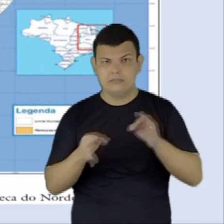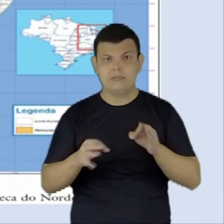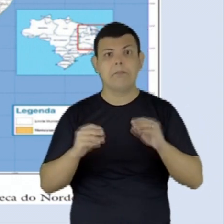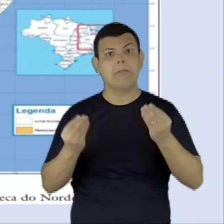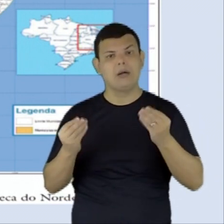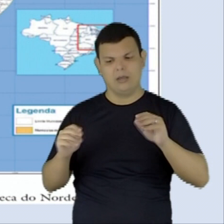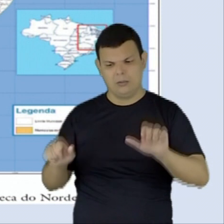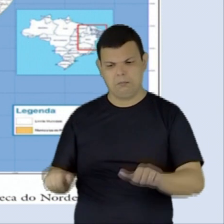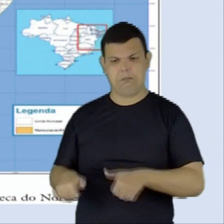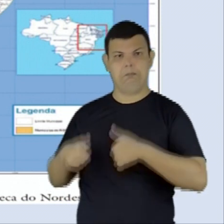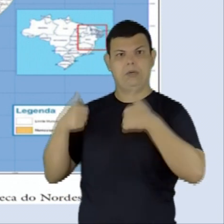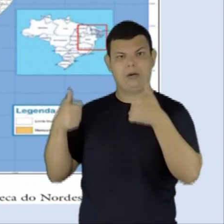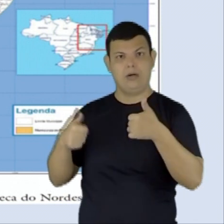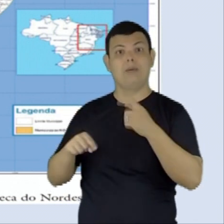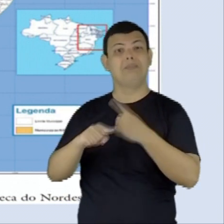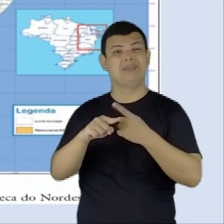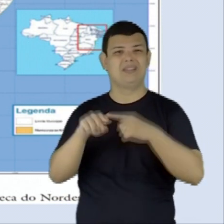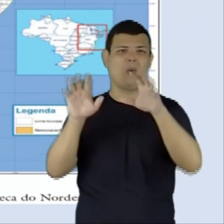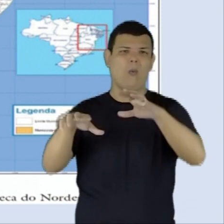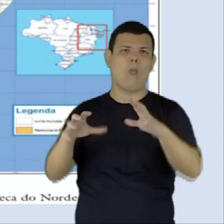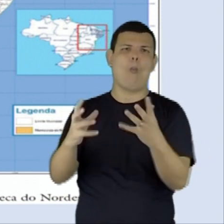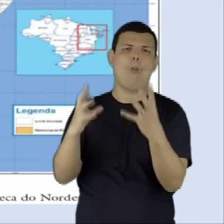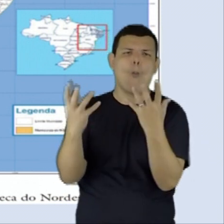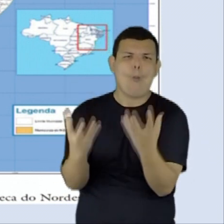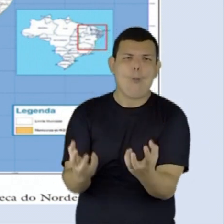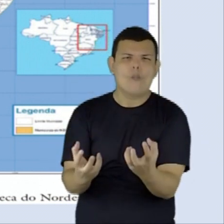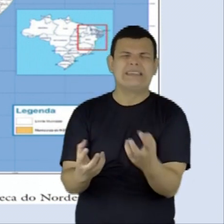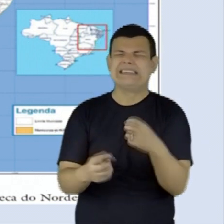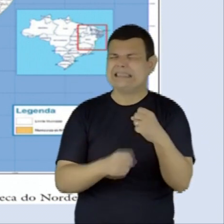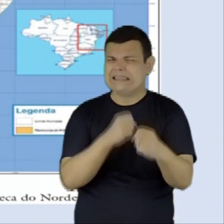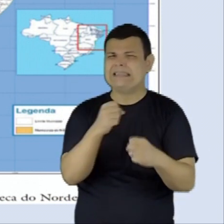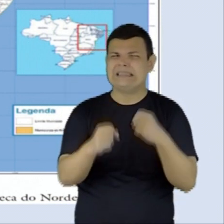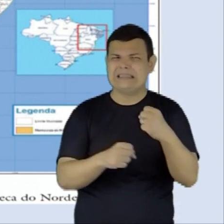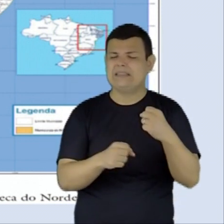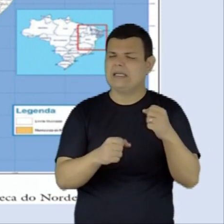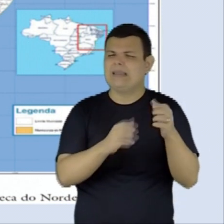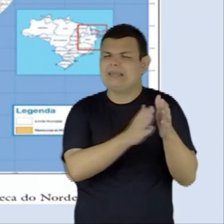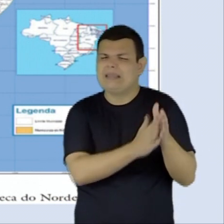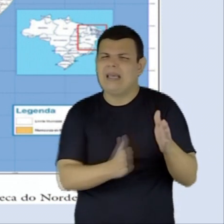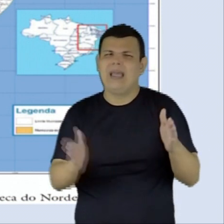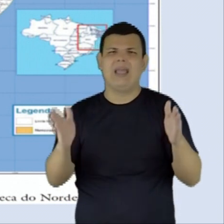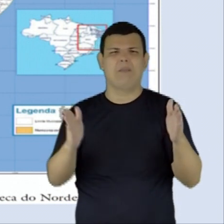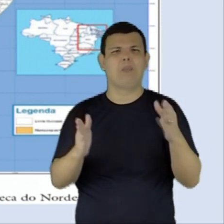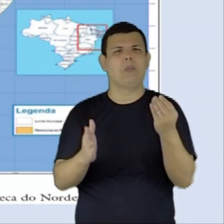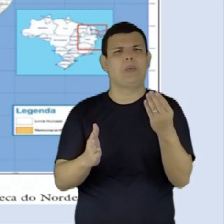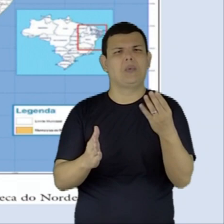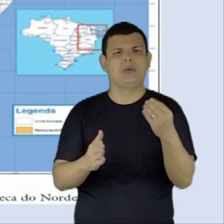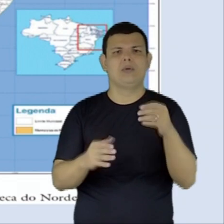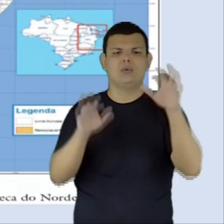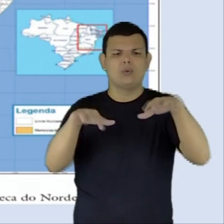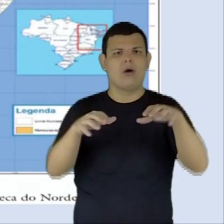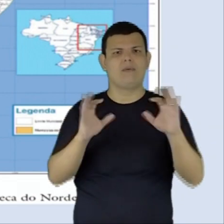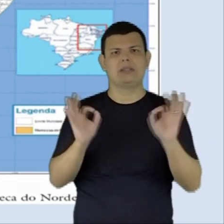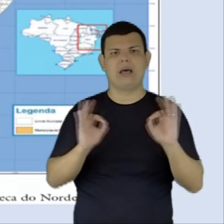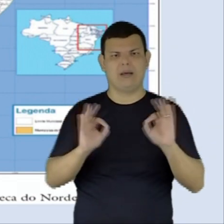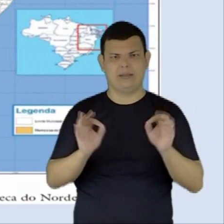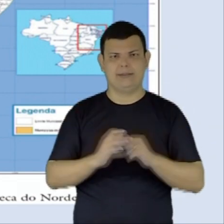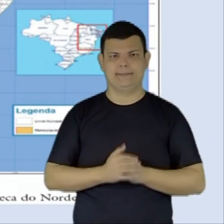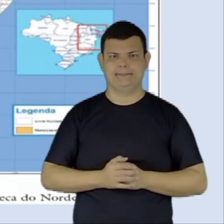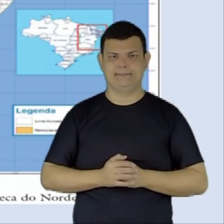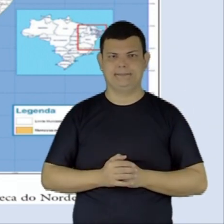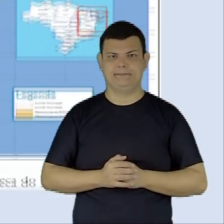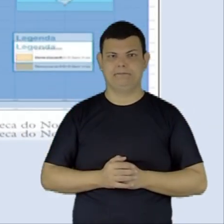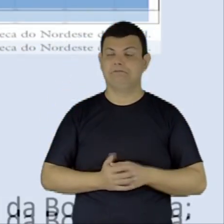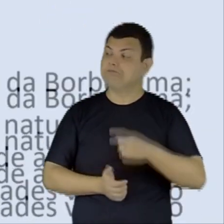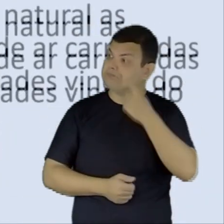situação de seca, de estiagem. O que são estiagem? Longos períodos sem chuva, sem água. Então, vamos